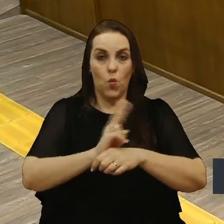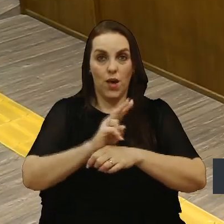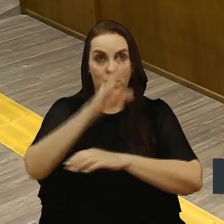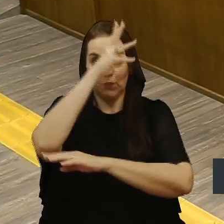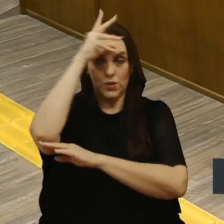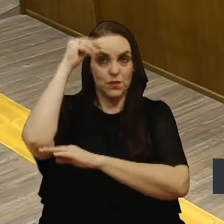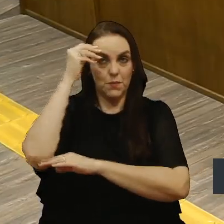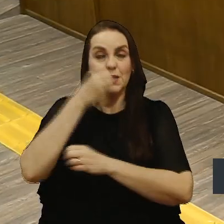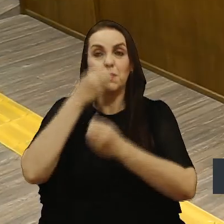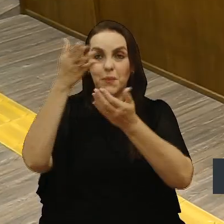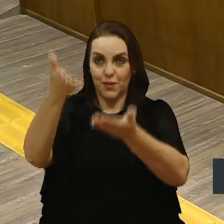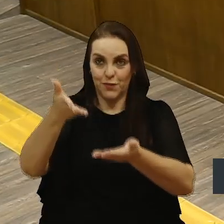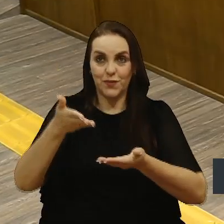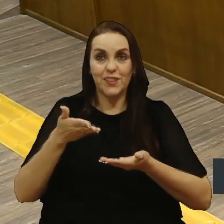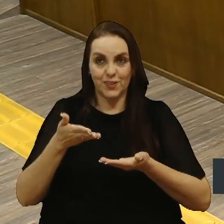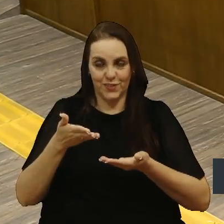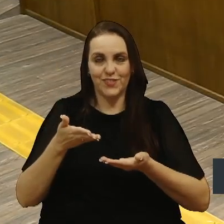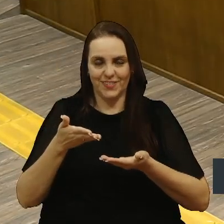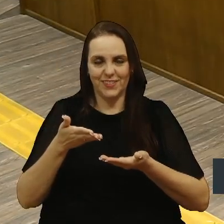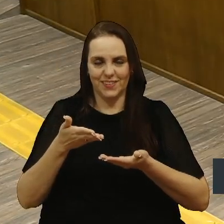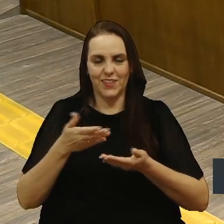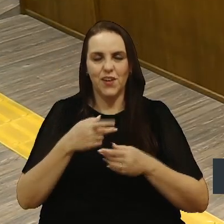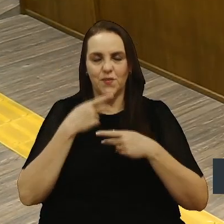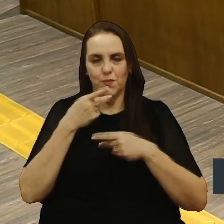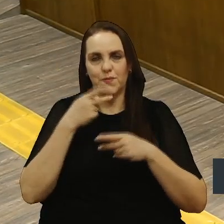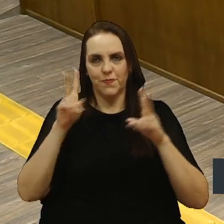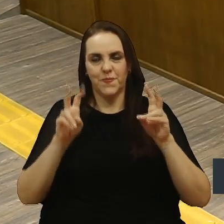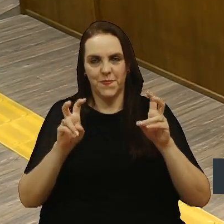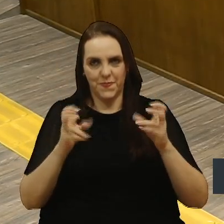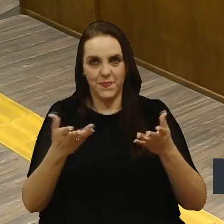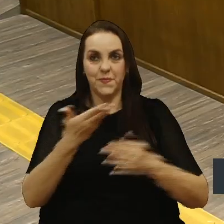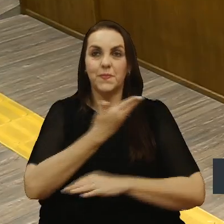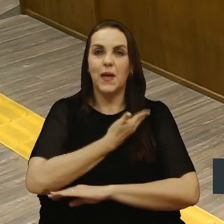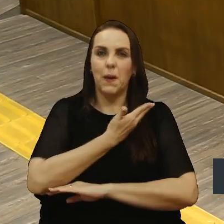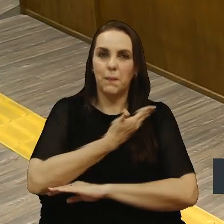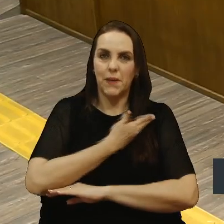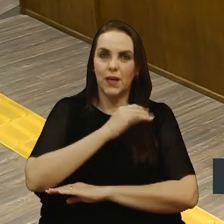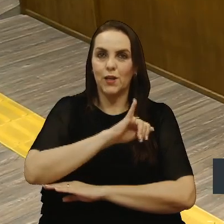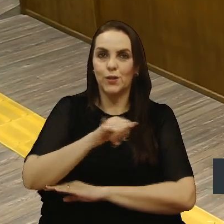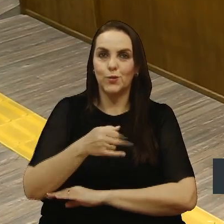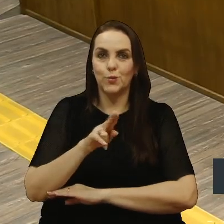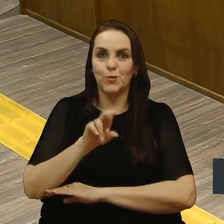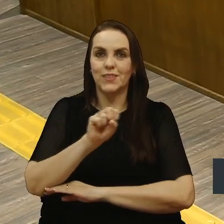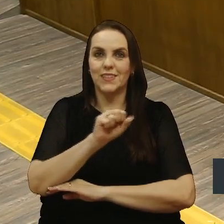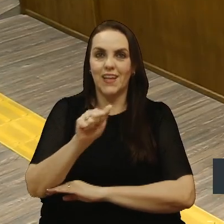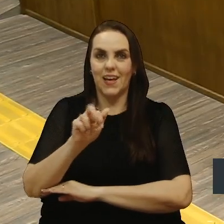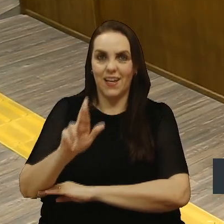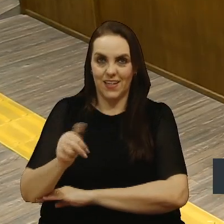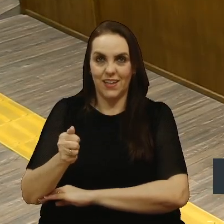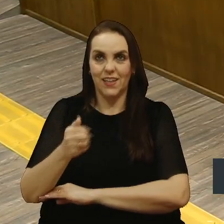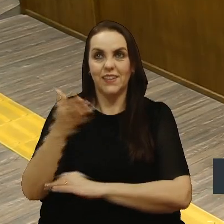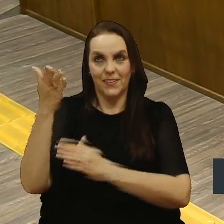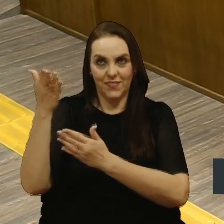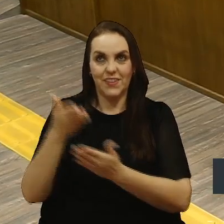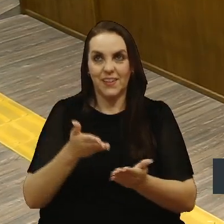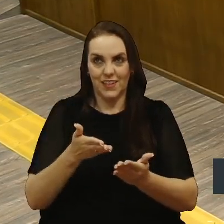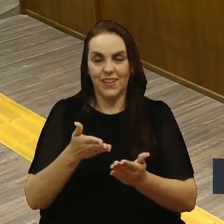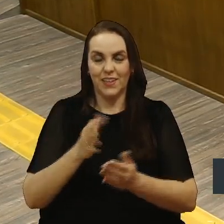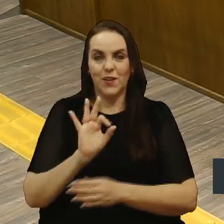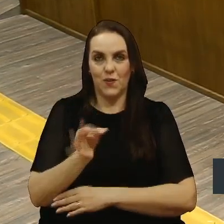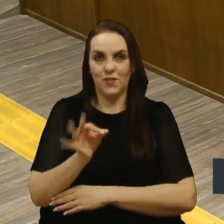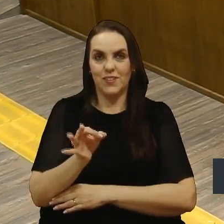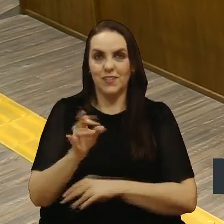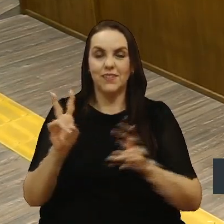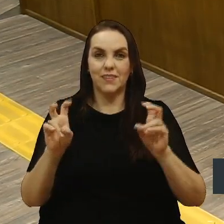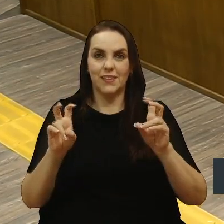vamos tratar com bastante afinco desse tema. E a minha amiga Jussara, que vem aqui certamente para representar um